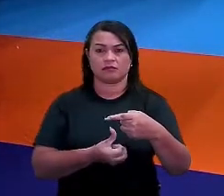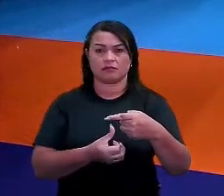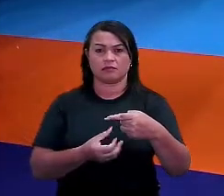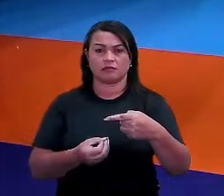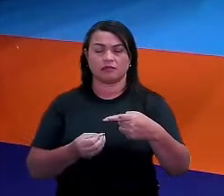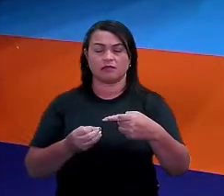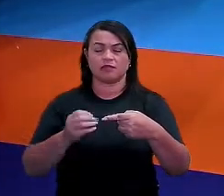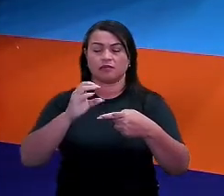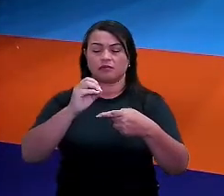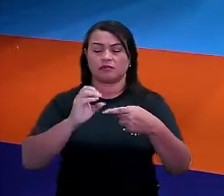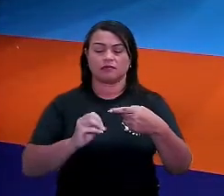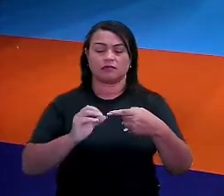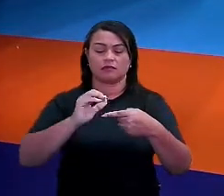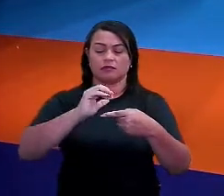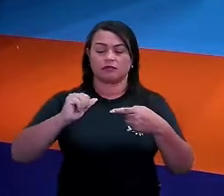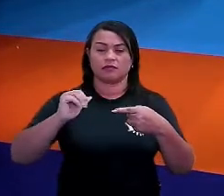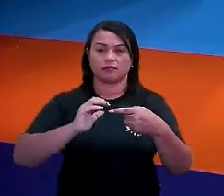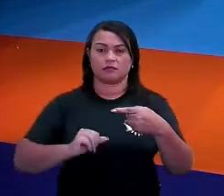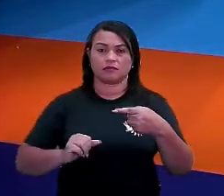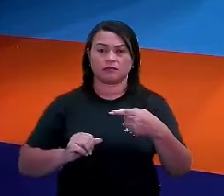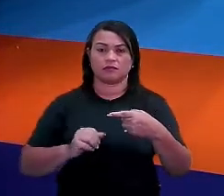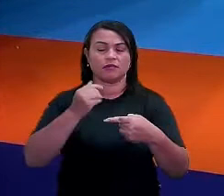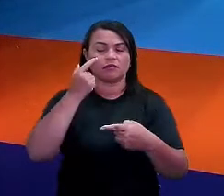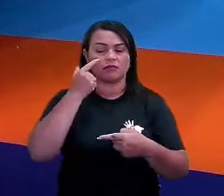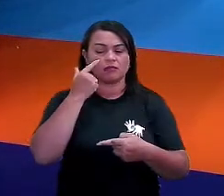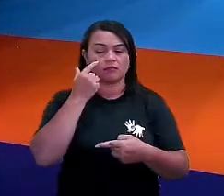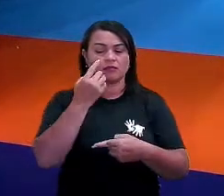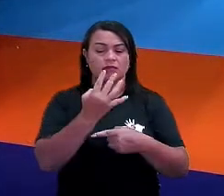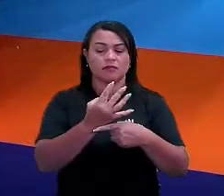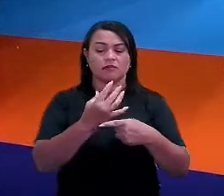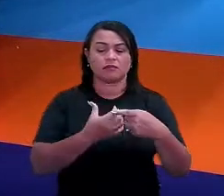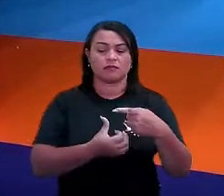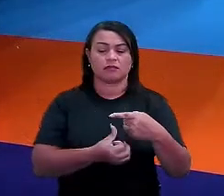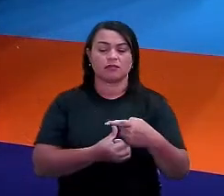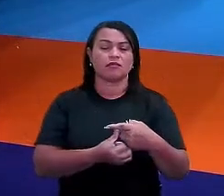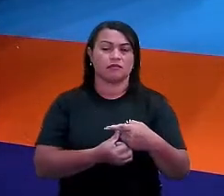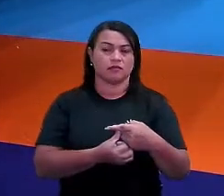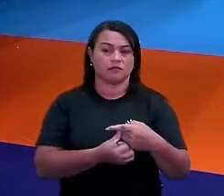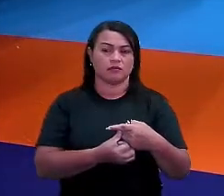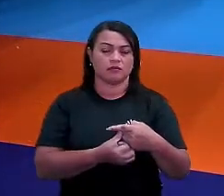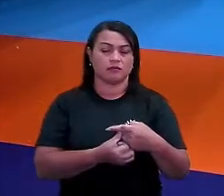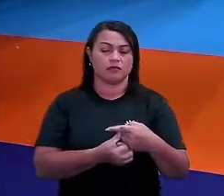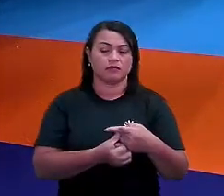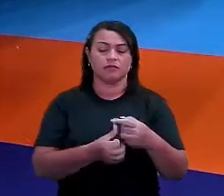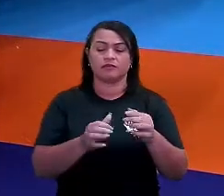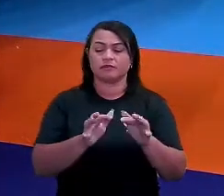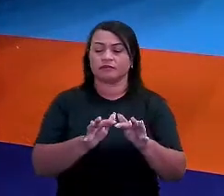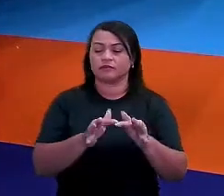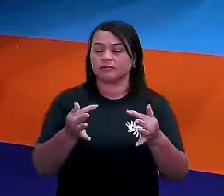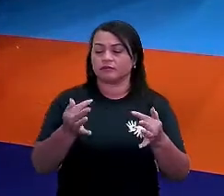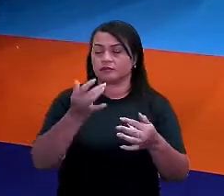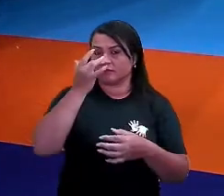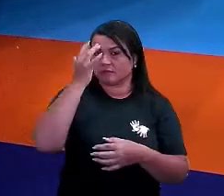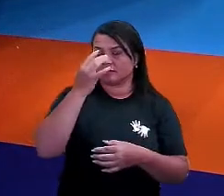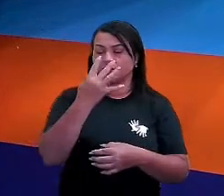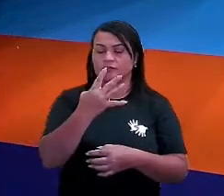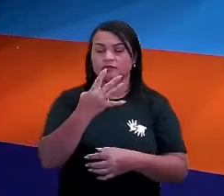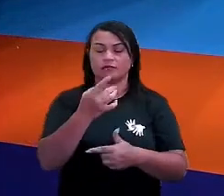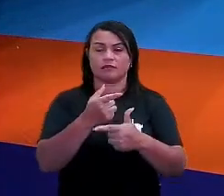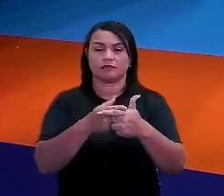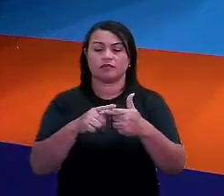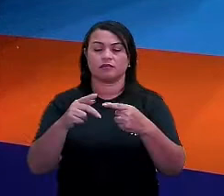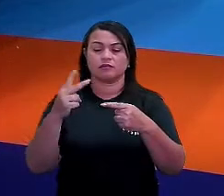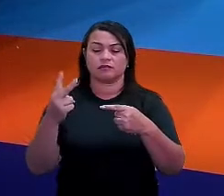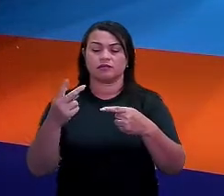o zero e o 60 eu vou eliminar o zero. Eu fico com 4/6. E aí facilita o quê? 4 dividido por 2 vai dar